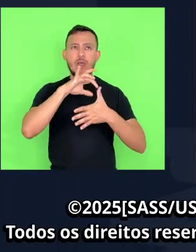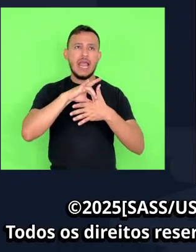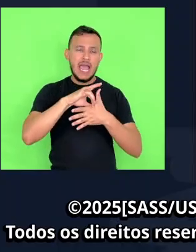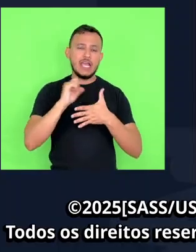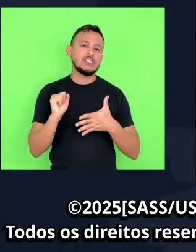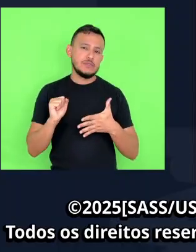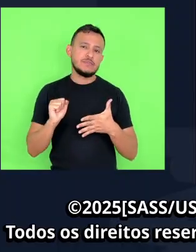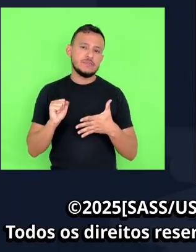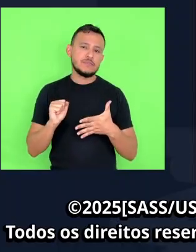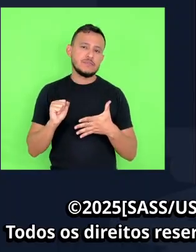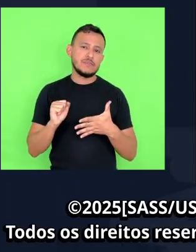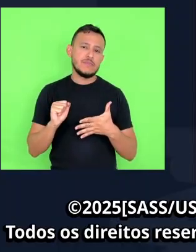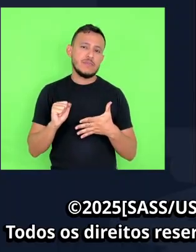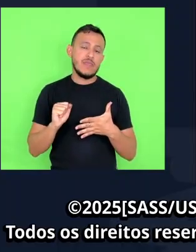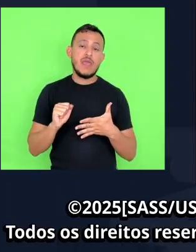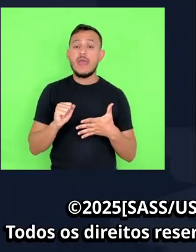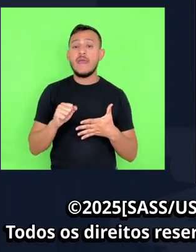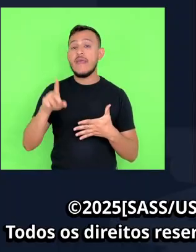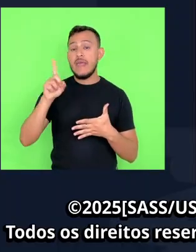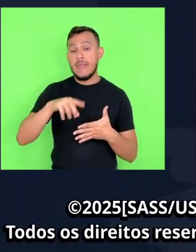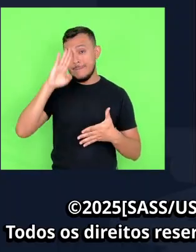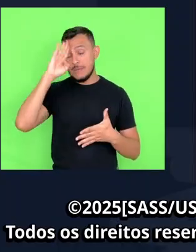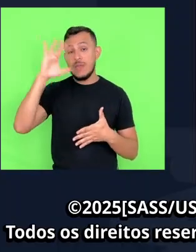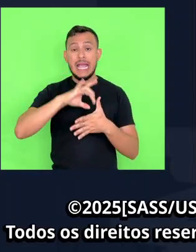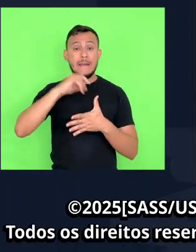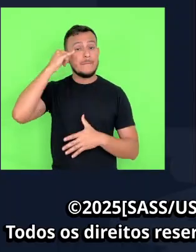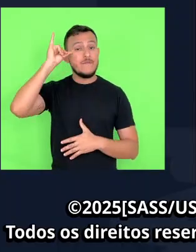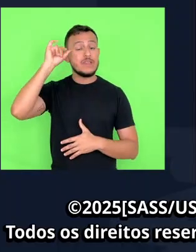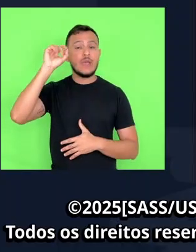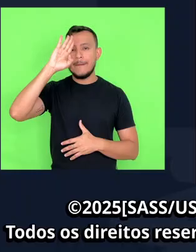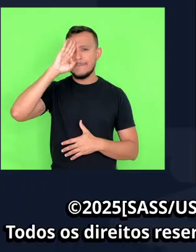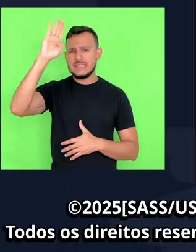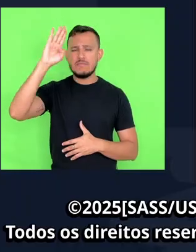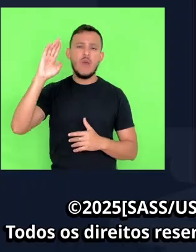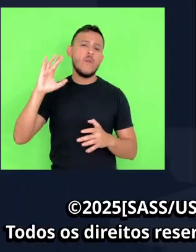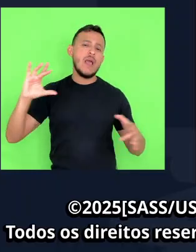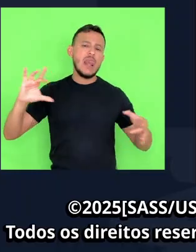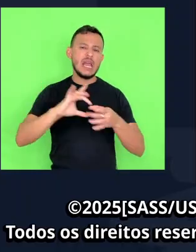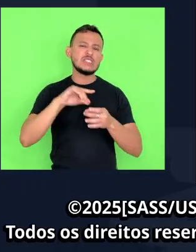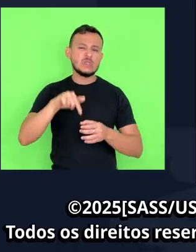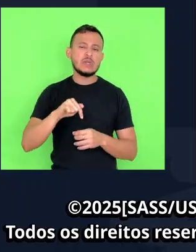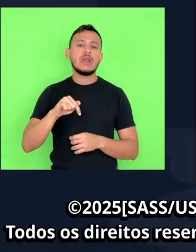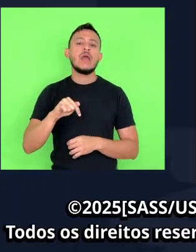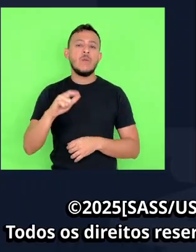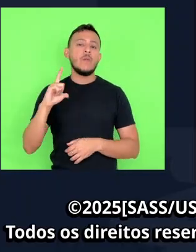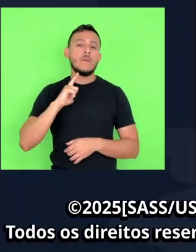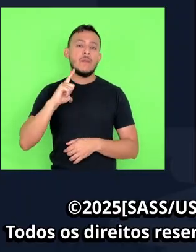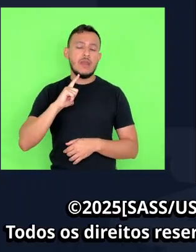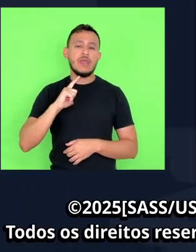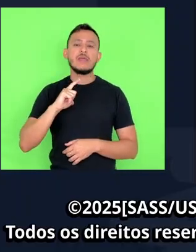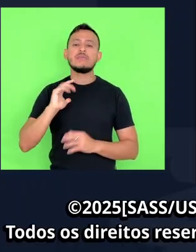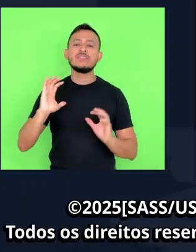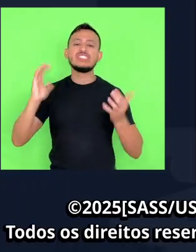carnes são, de longe, principalmente a carne bovina, a maior relacionada com os gases de efeito